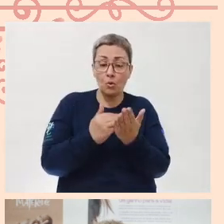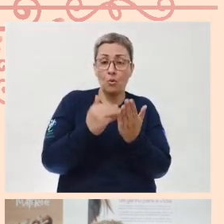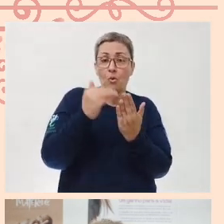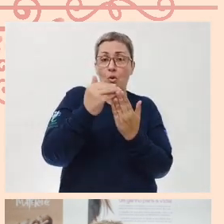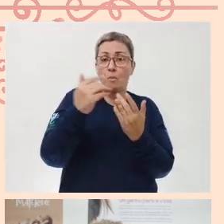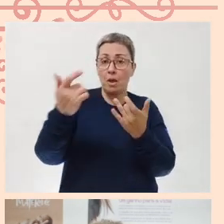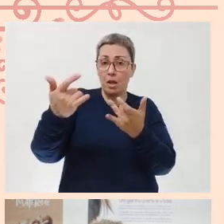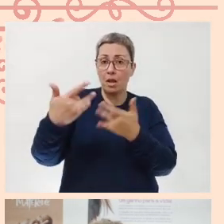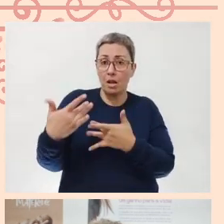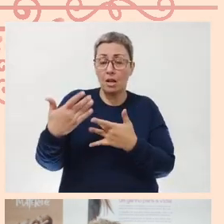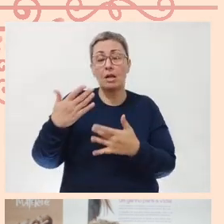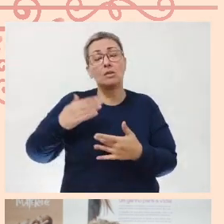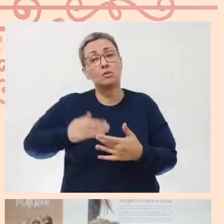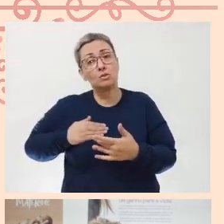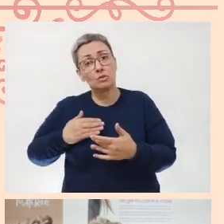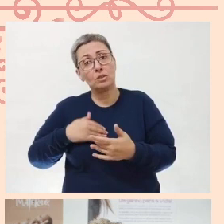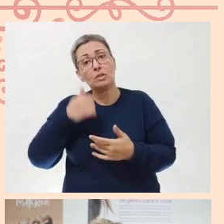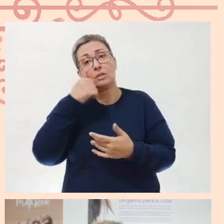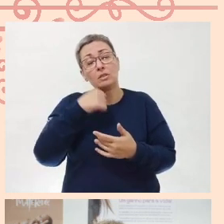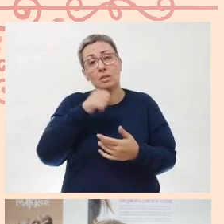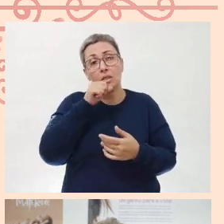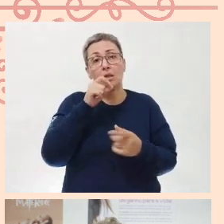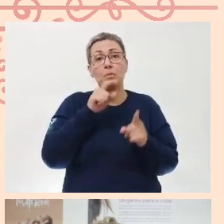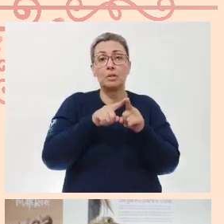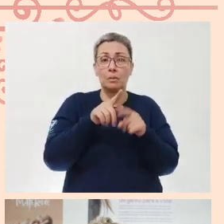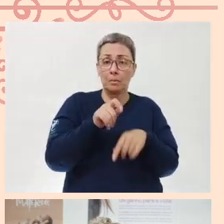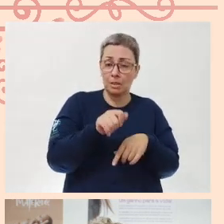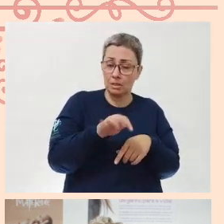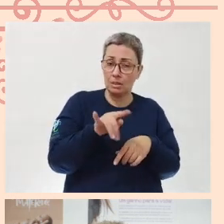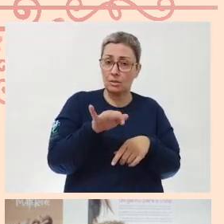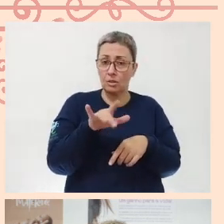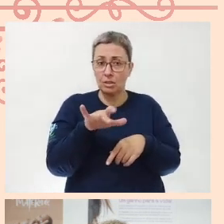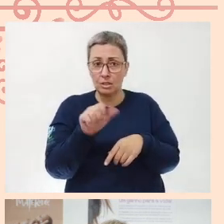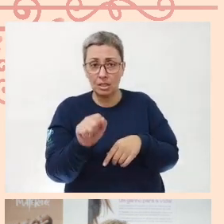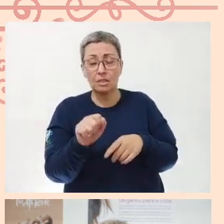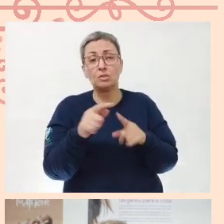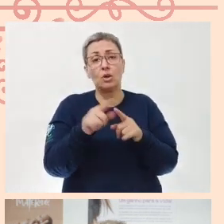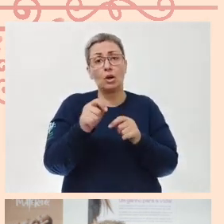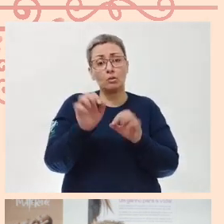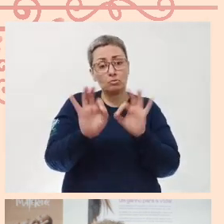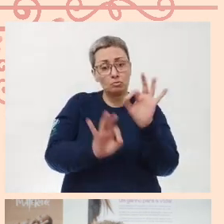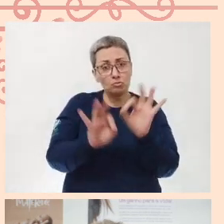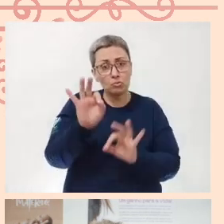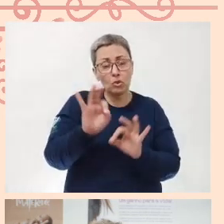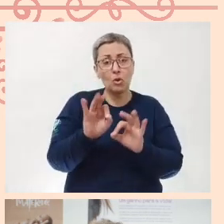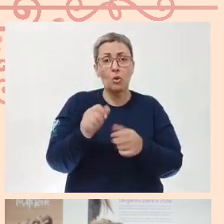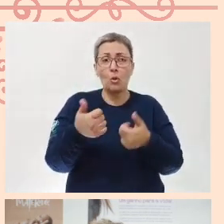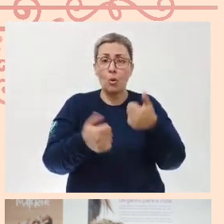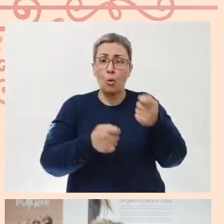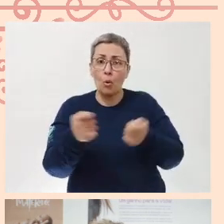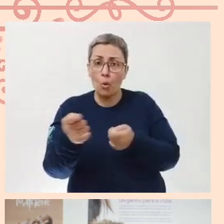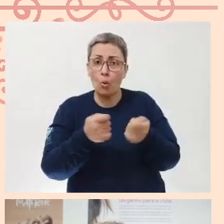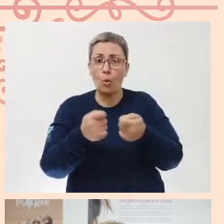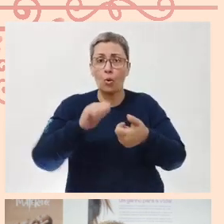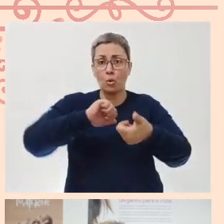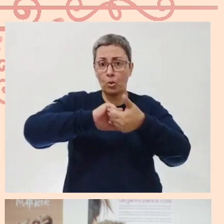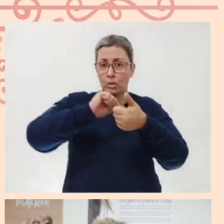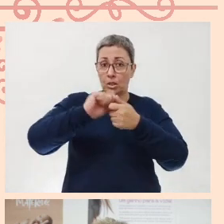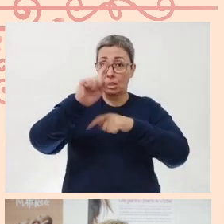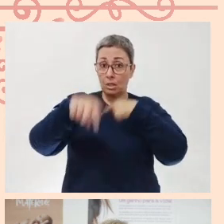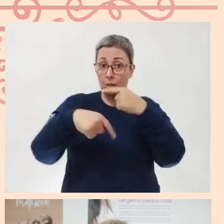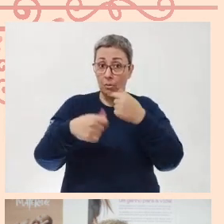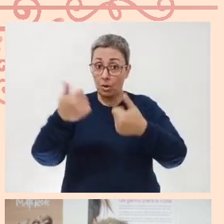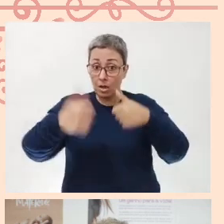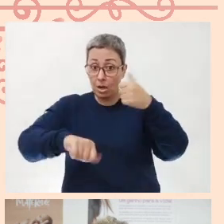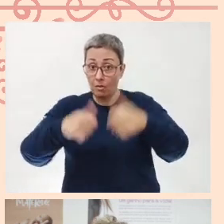dos volumes excedentes de leite materno que são pasteurizados, que passam por um controle de qualidade e